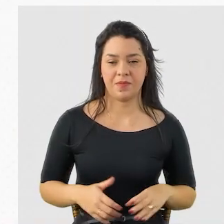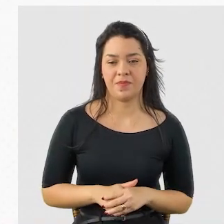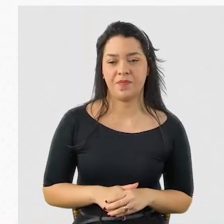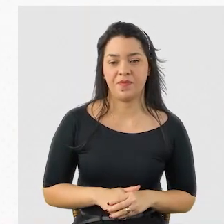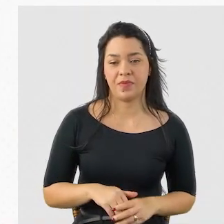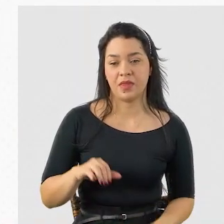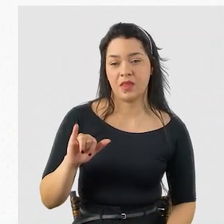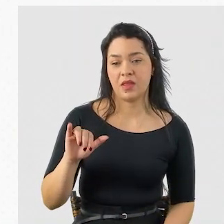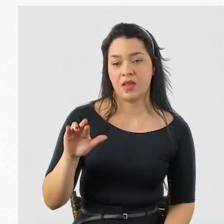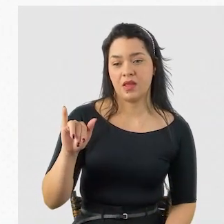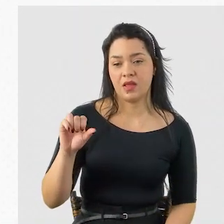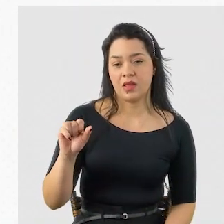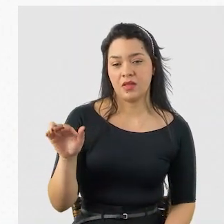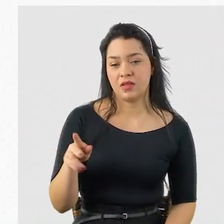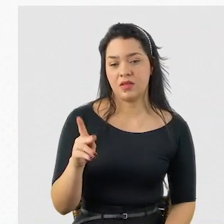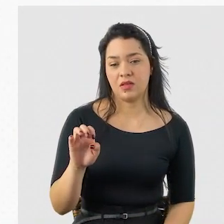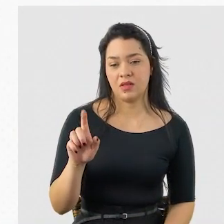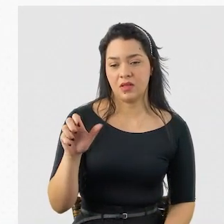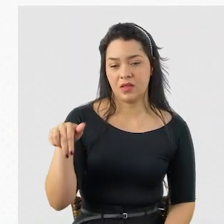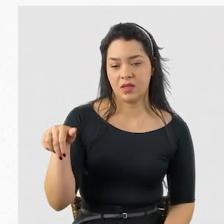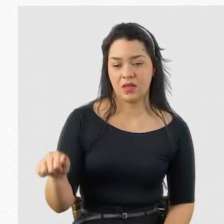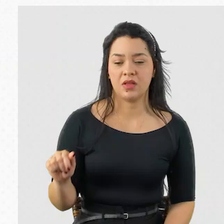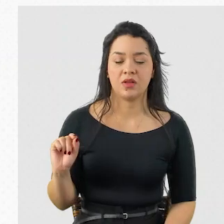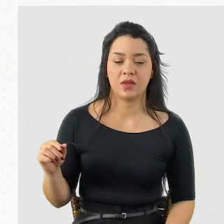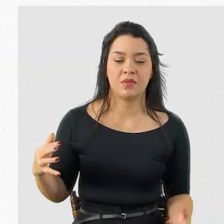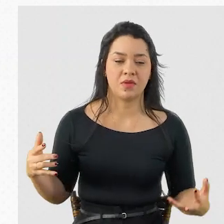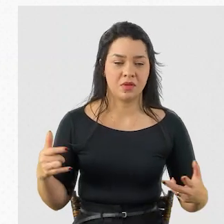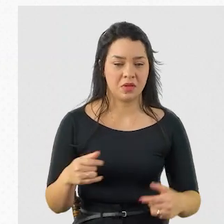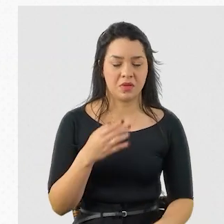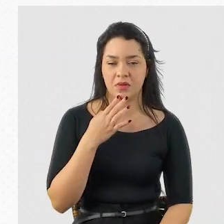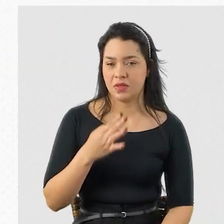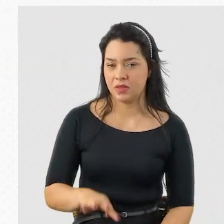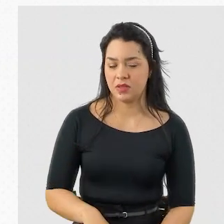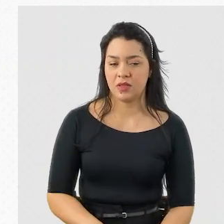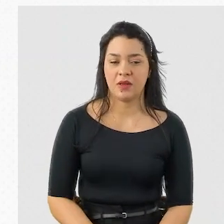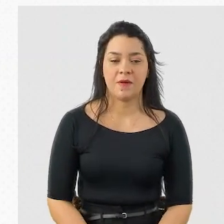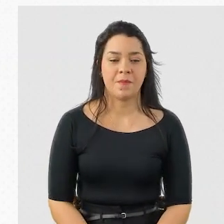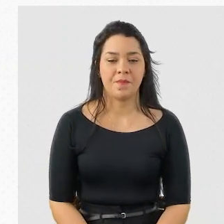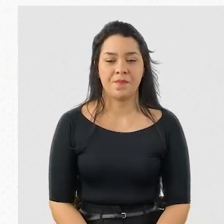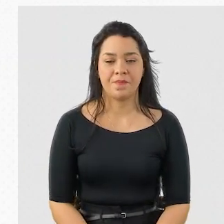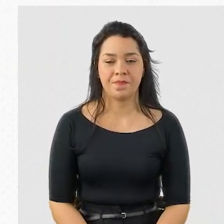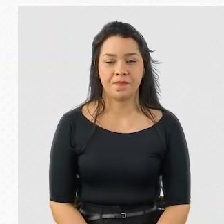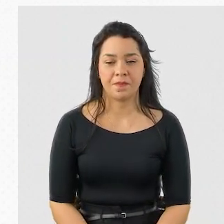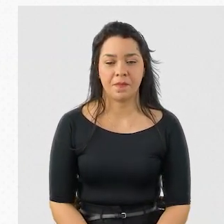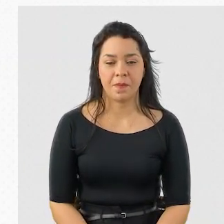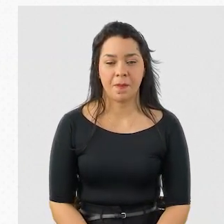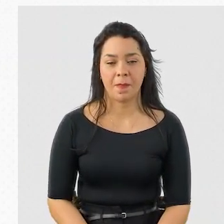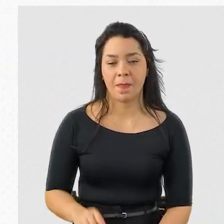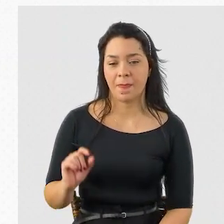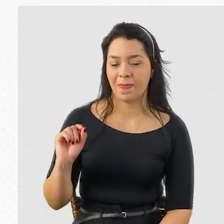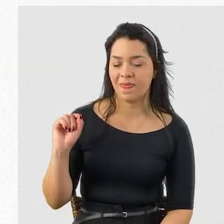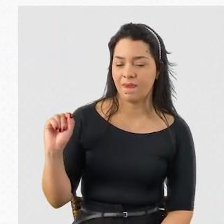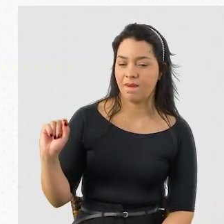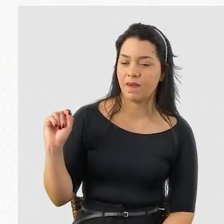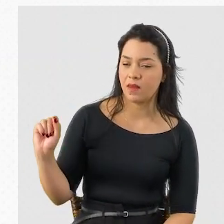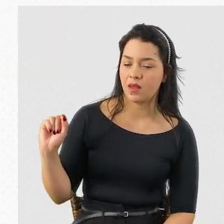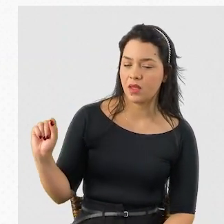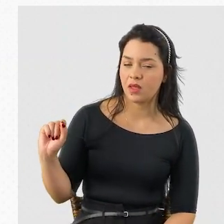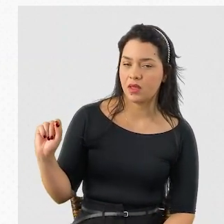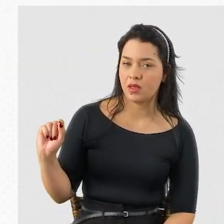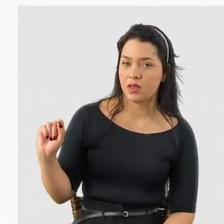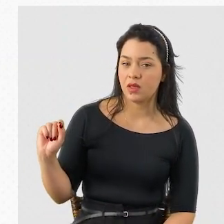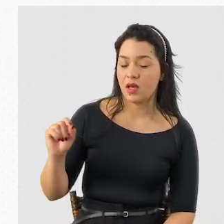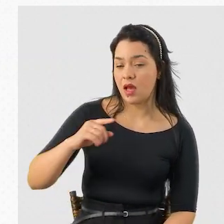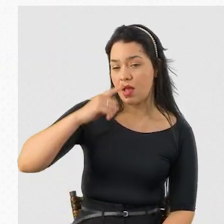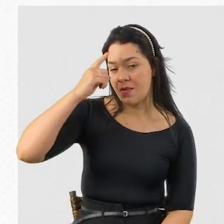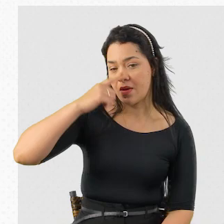Helena, ela é da Paraíba e ela tem uma abordagem, achei maravilhoso o trabalho dela, eu não conhecia, vou ser bem sincero. Uma abordagem dialógica entre a imagem